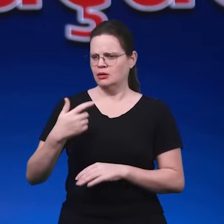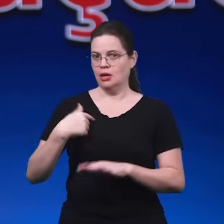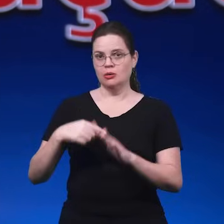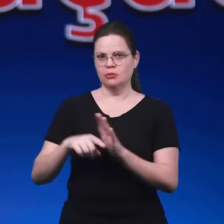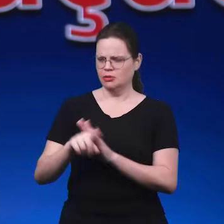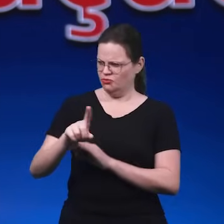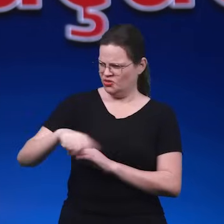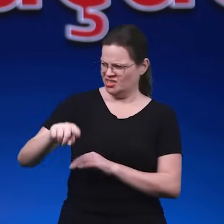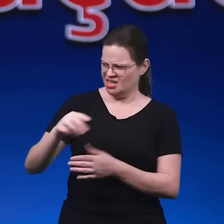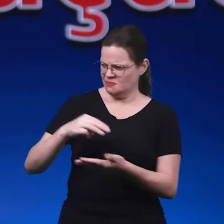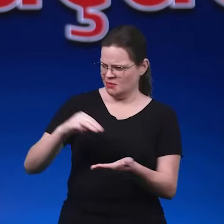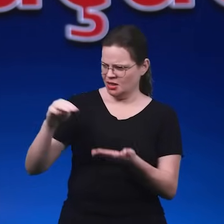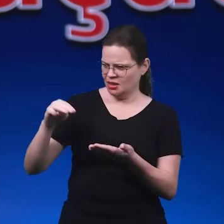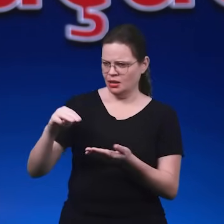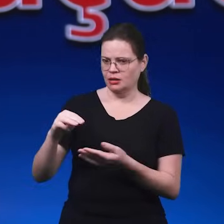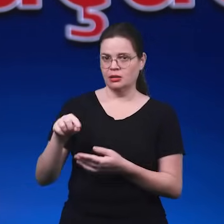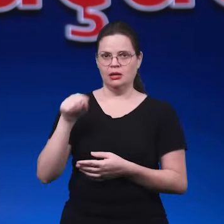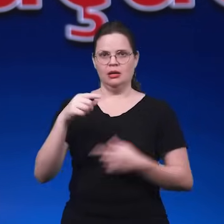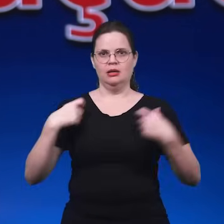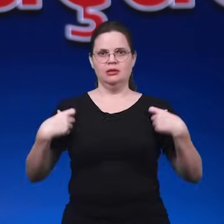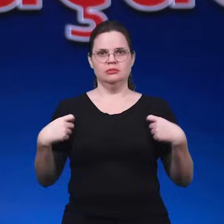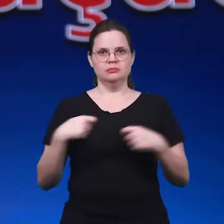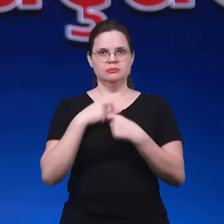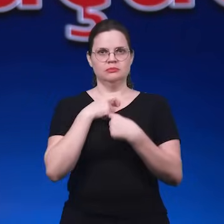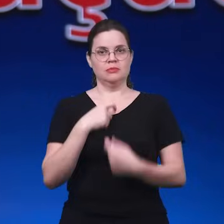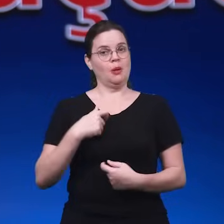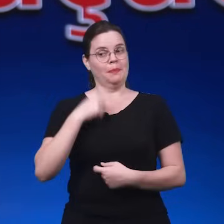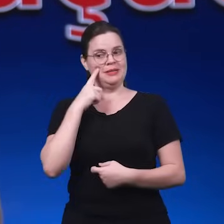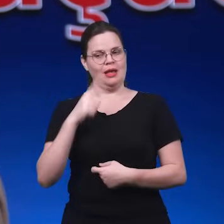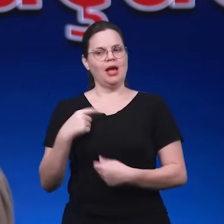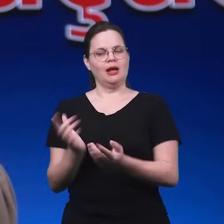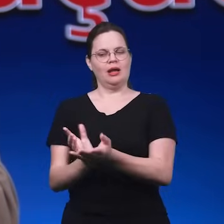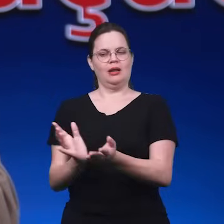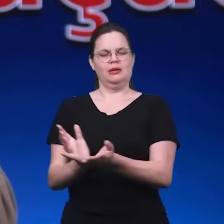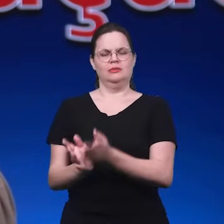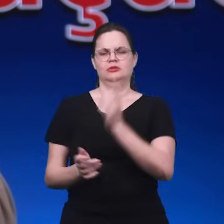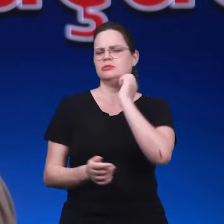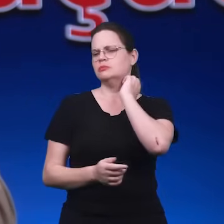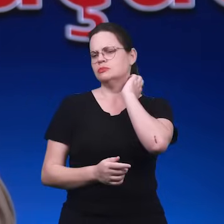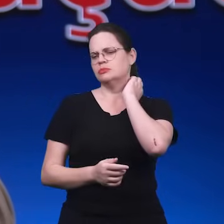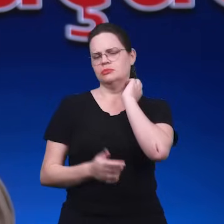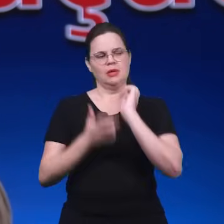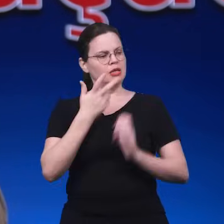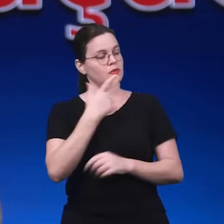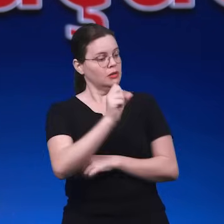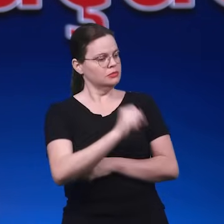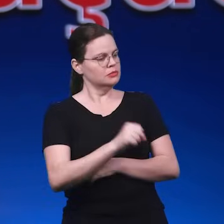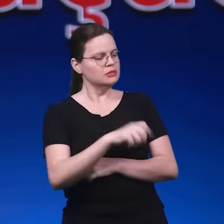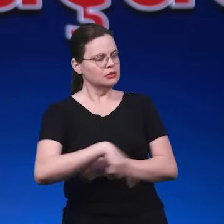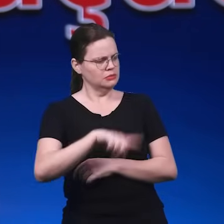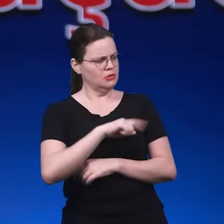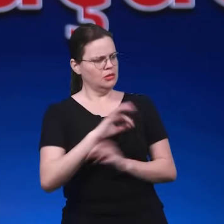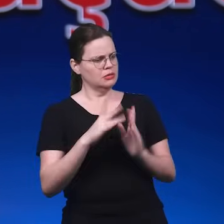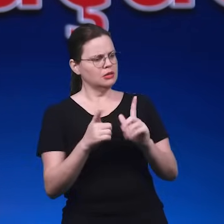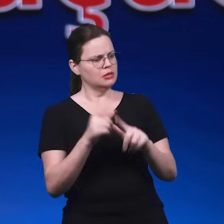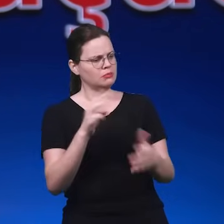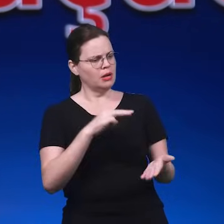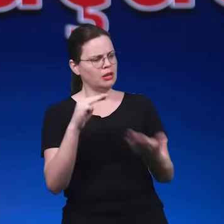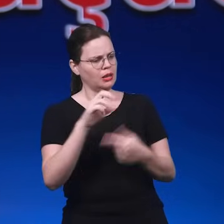Maranata? Ele estava de terno, eu falei assim, eles devem ser crente. Ele falou assim, sim, nós somos da